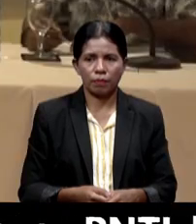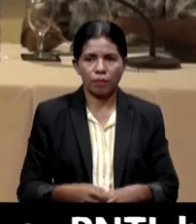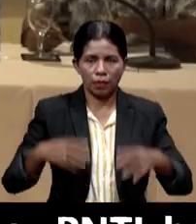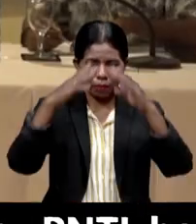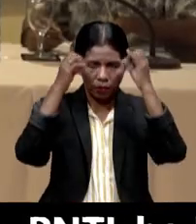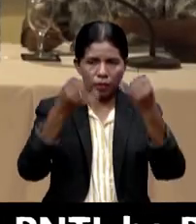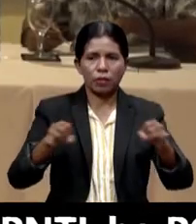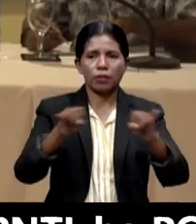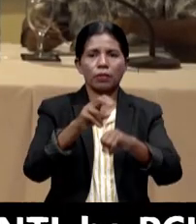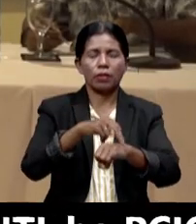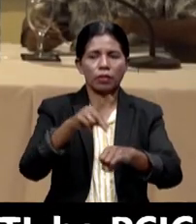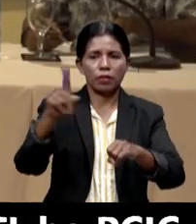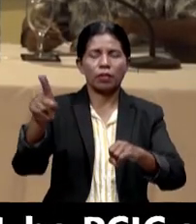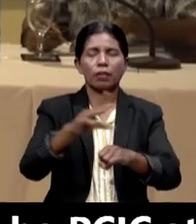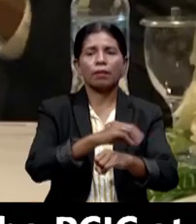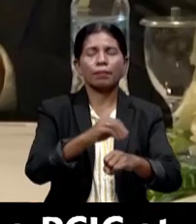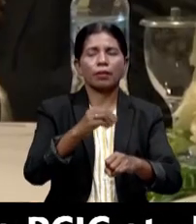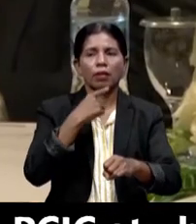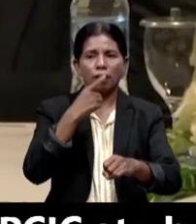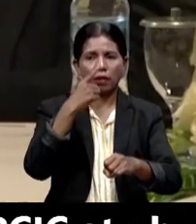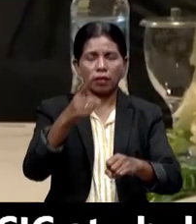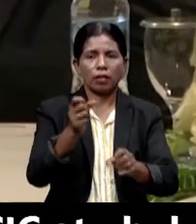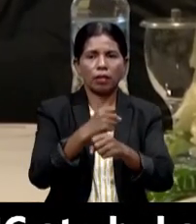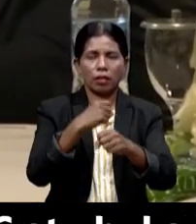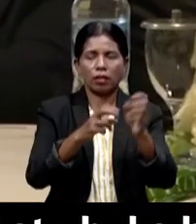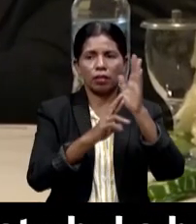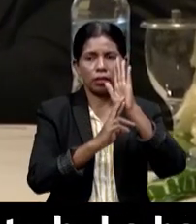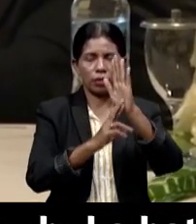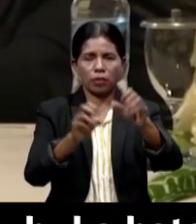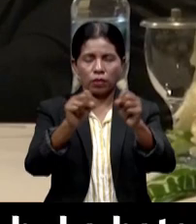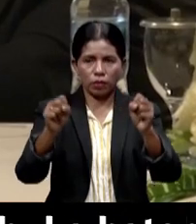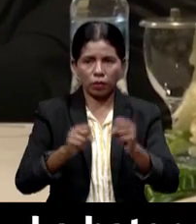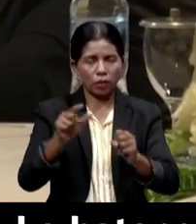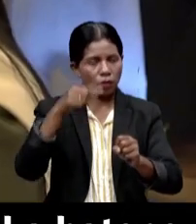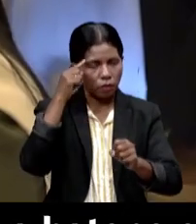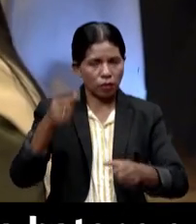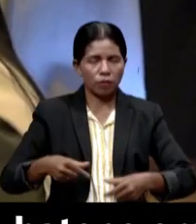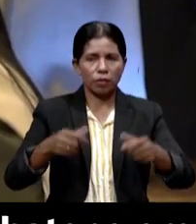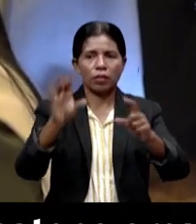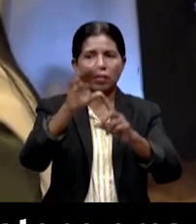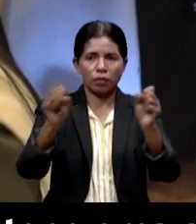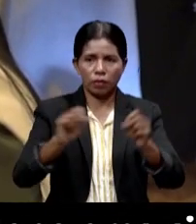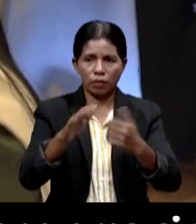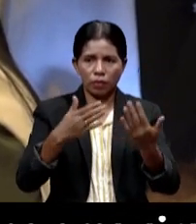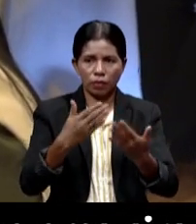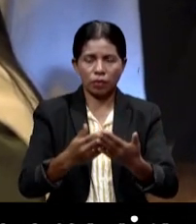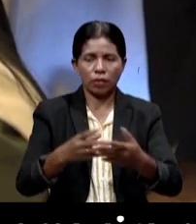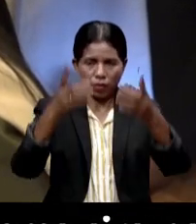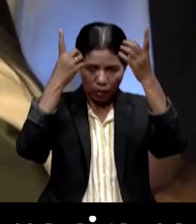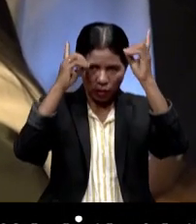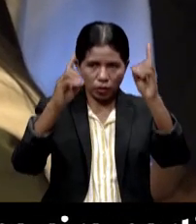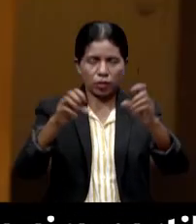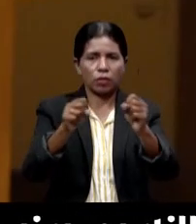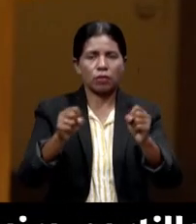Presidente do Instituto Nacional Estatística, Elias dos Santos Ateten, lançamento relatório suku, governo se fofila ba autoridade local Sirah, onde define cada suku